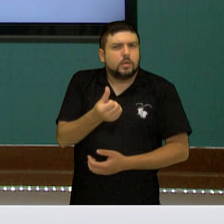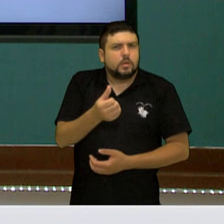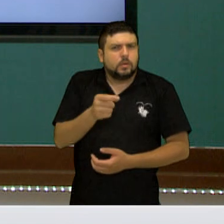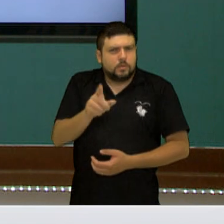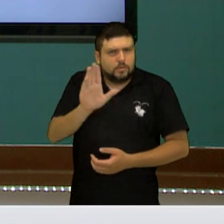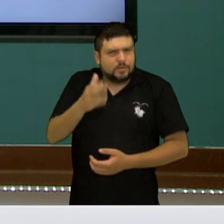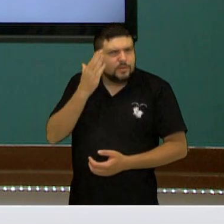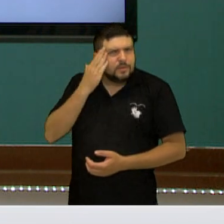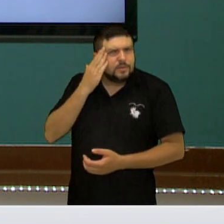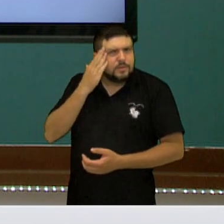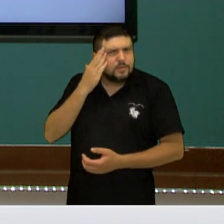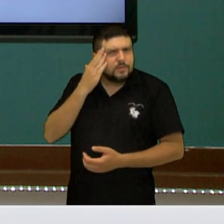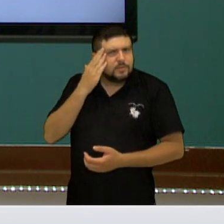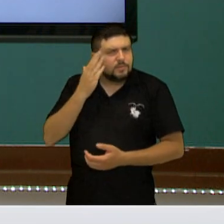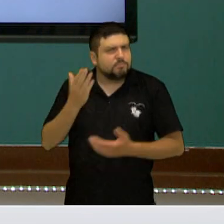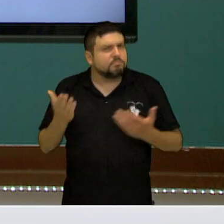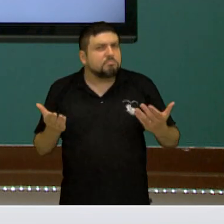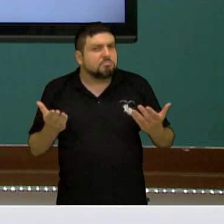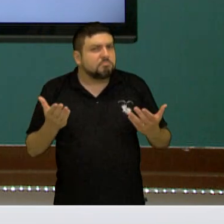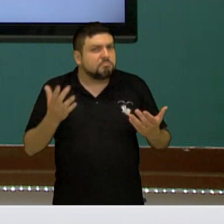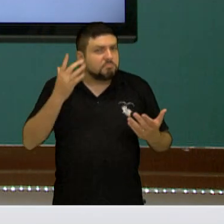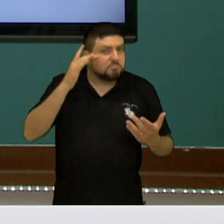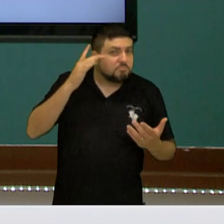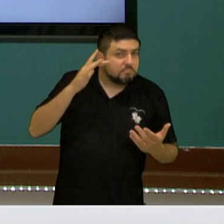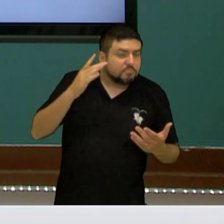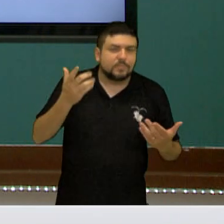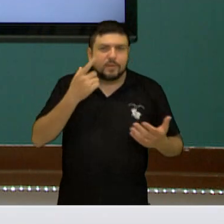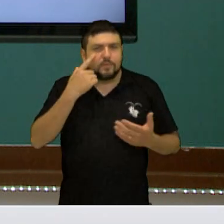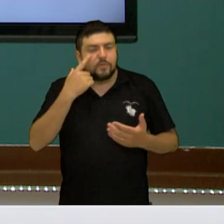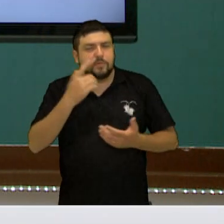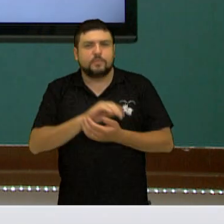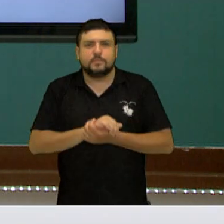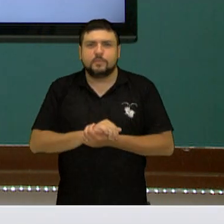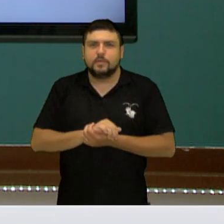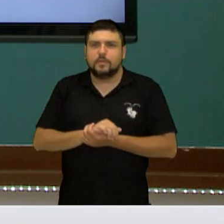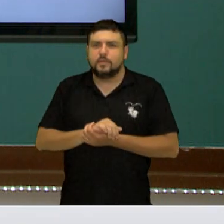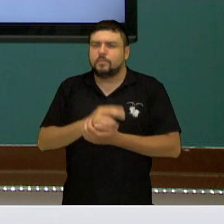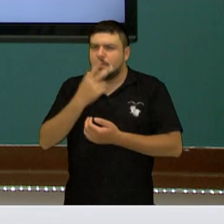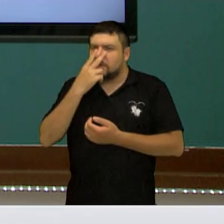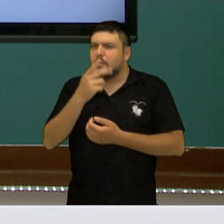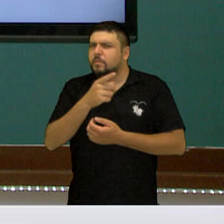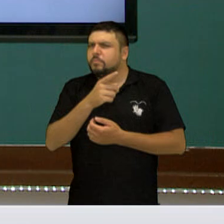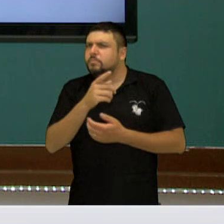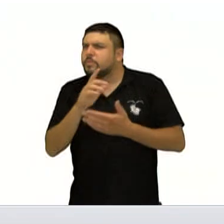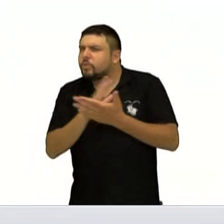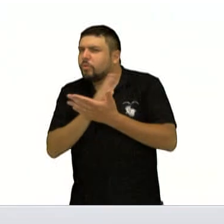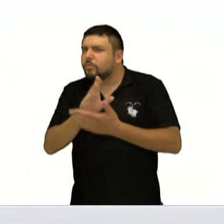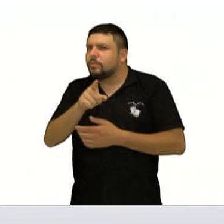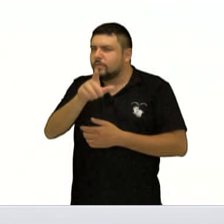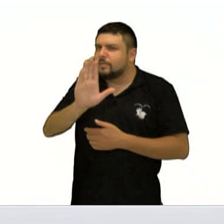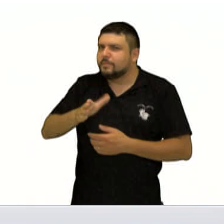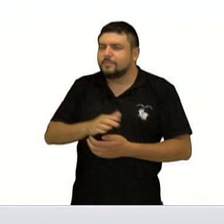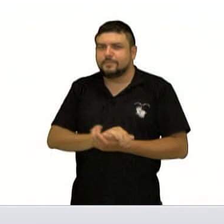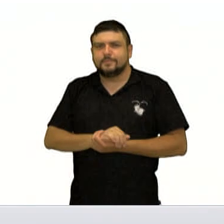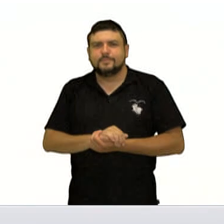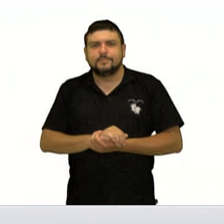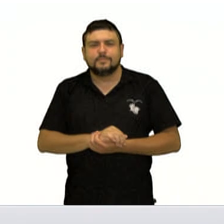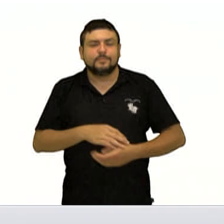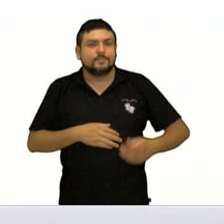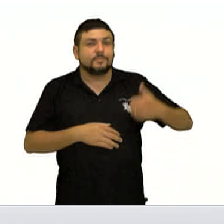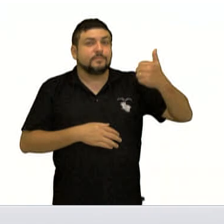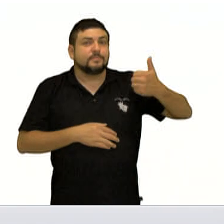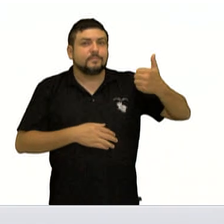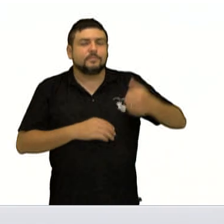aí? Já? Não? Vamos ver, de repente você já fez alguma dessas, ó. A primeira,